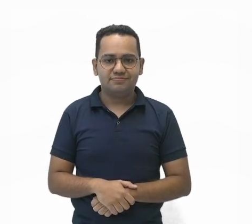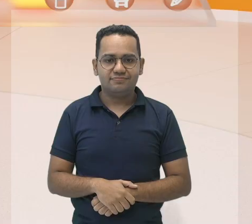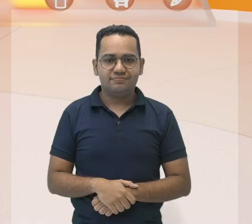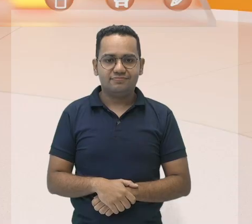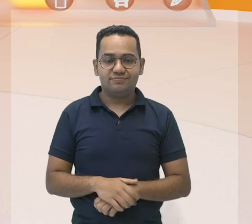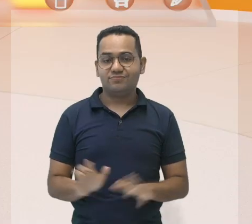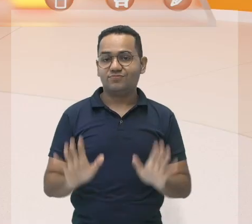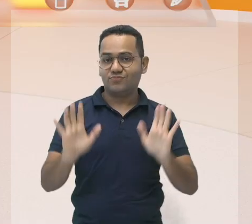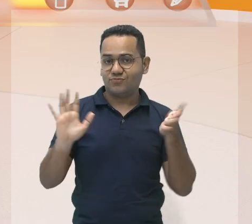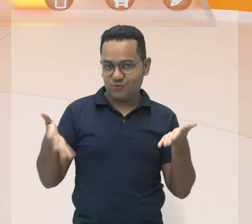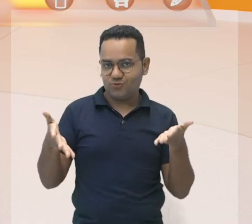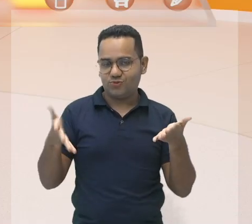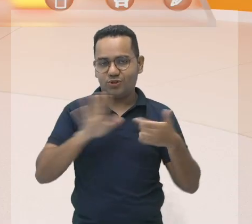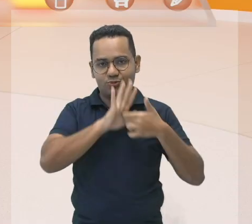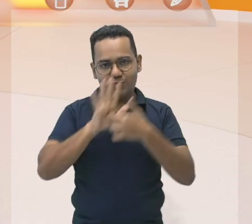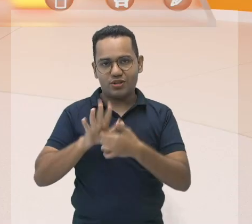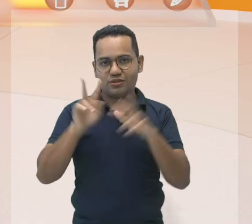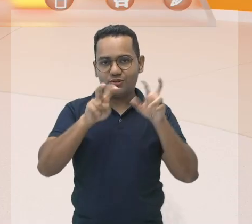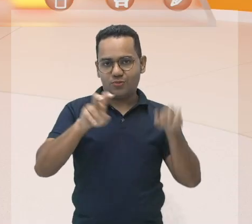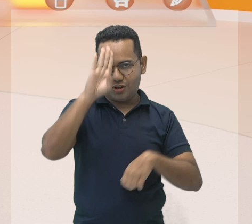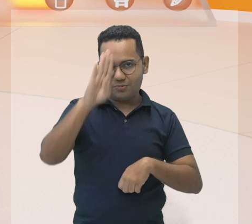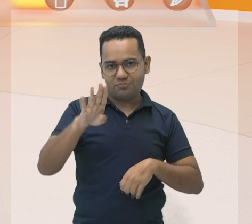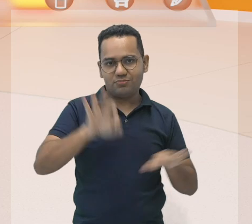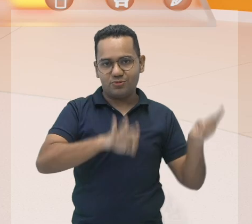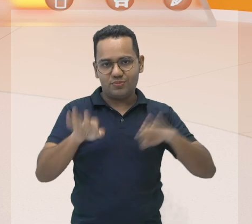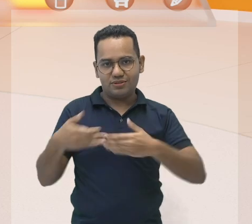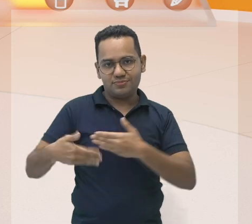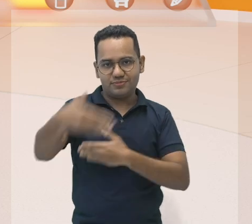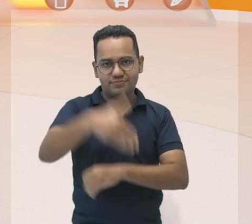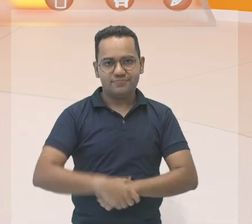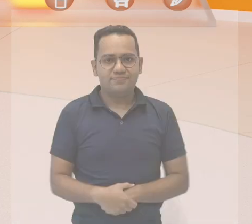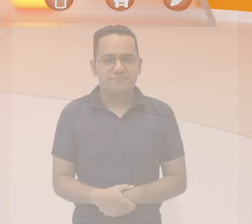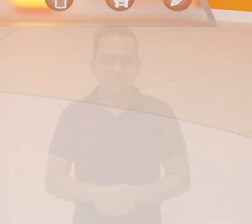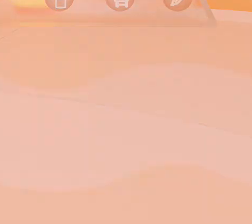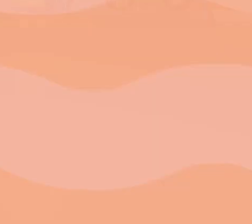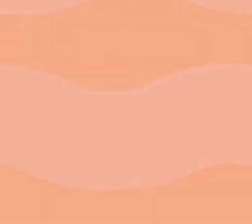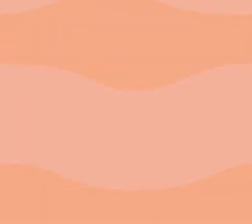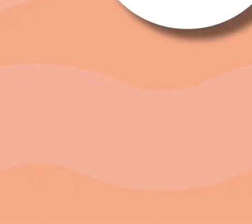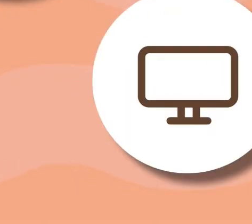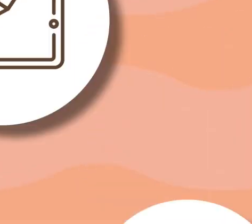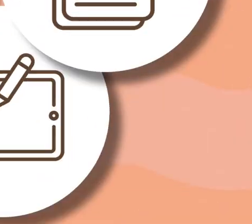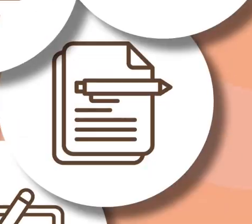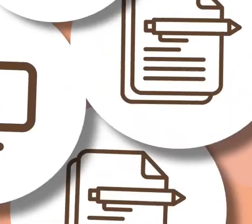econômicos. Feita a apresentação do objeto de conhecimento, a gente vai dar início à nossa aula.